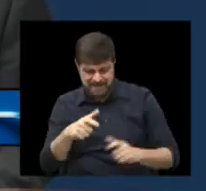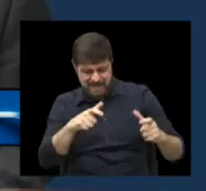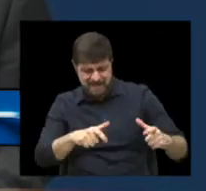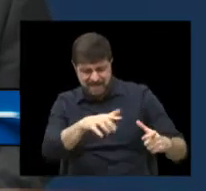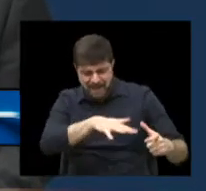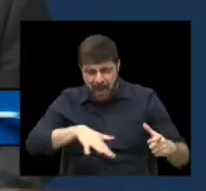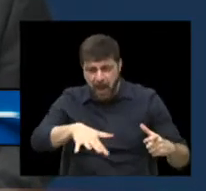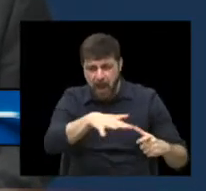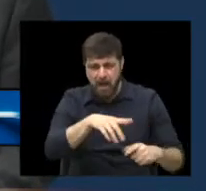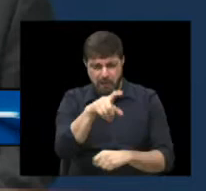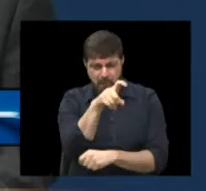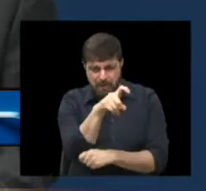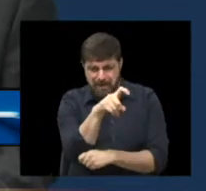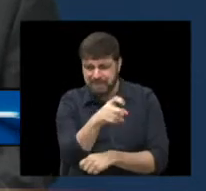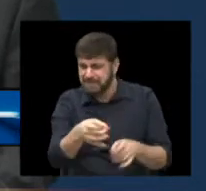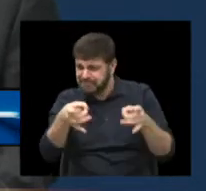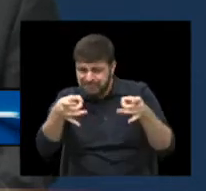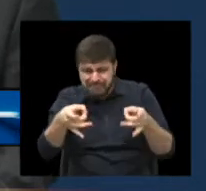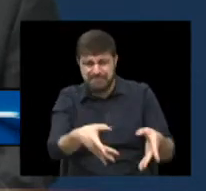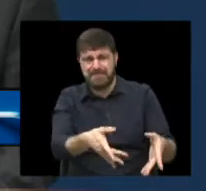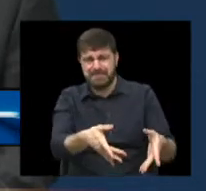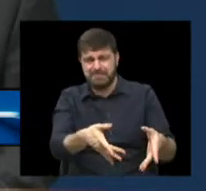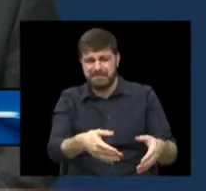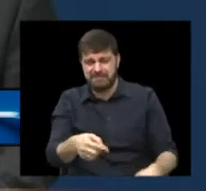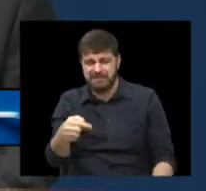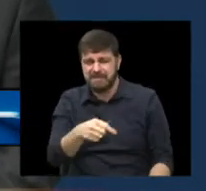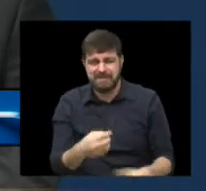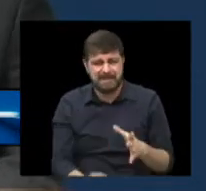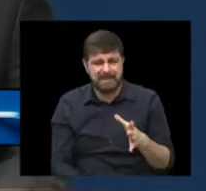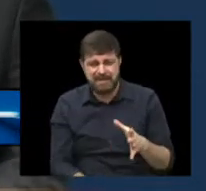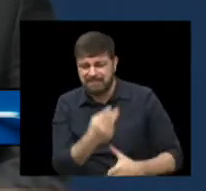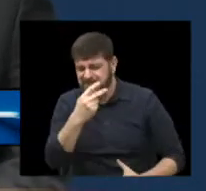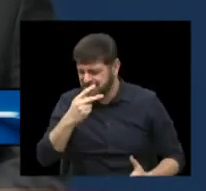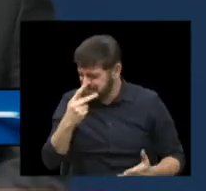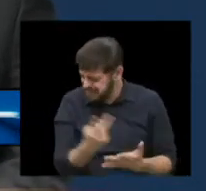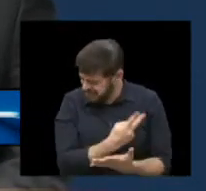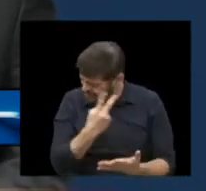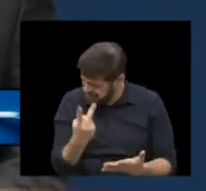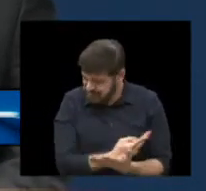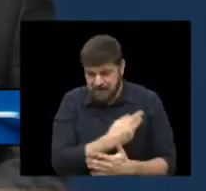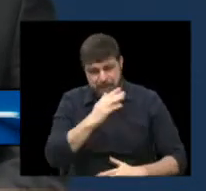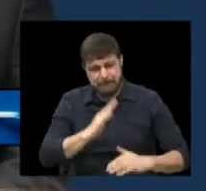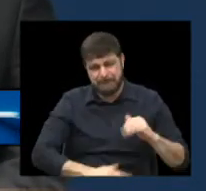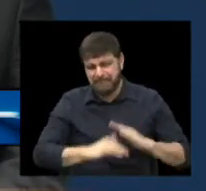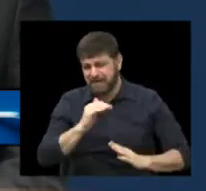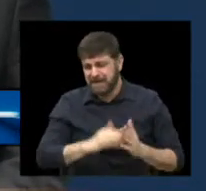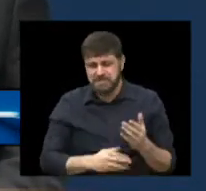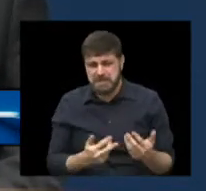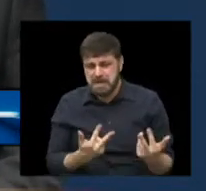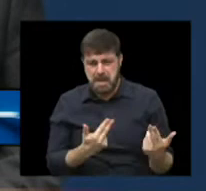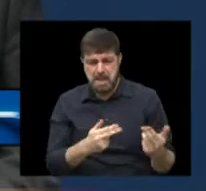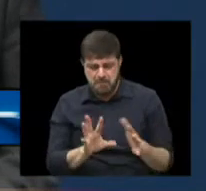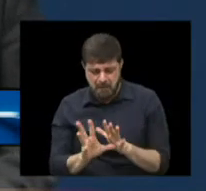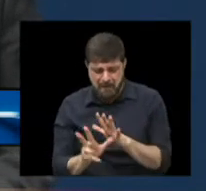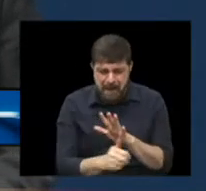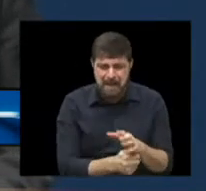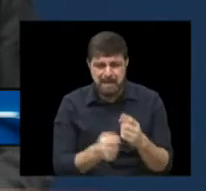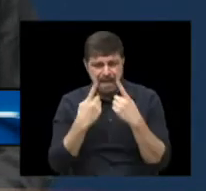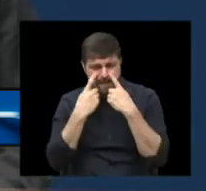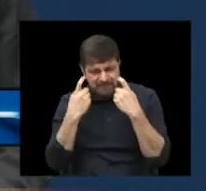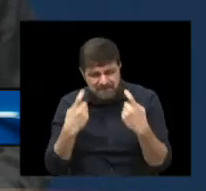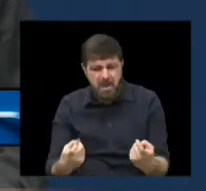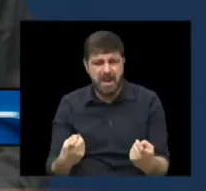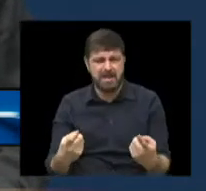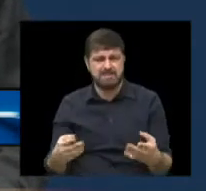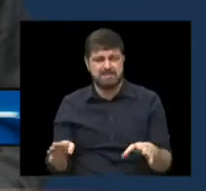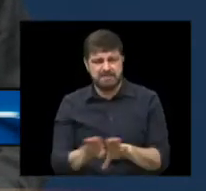de abandono e um palco de verdadeiros atos de criminalidade, violência, e